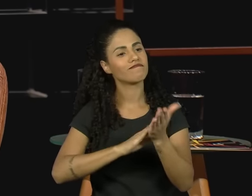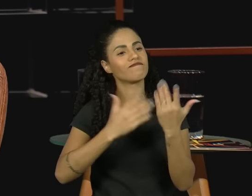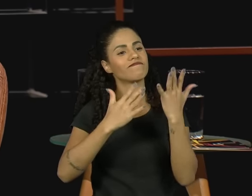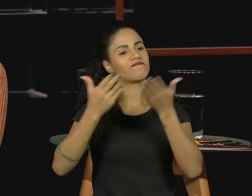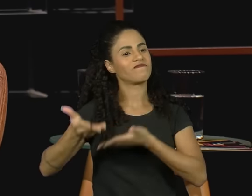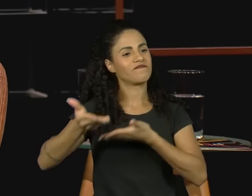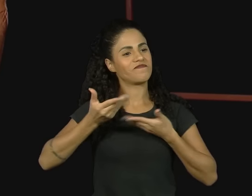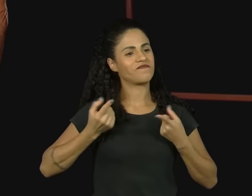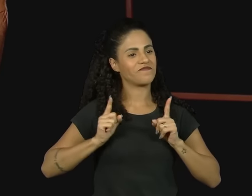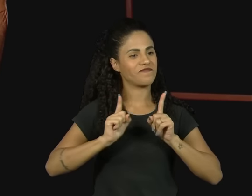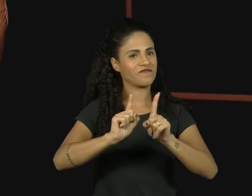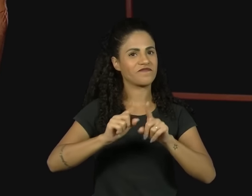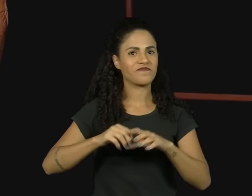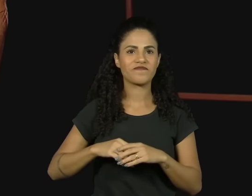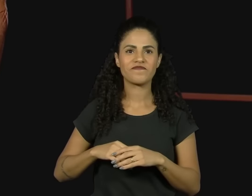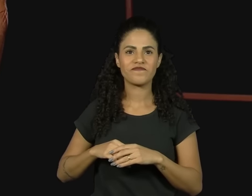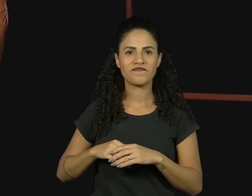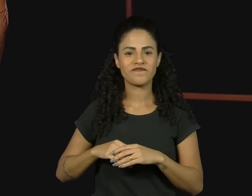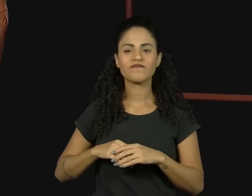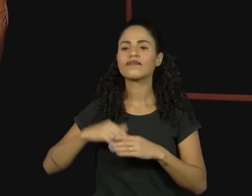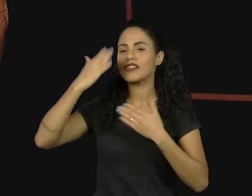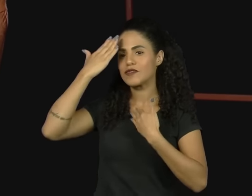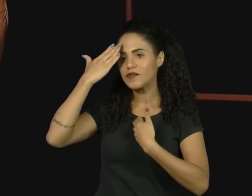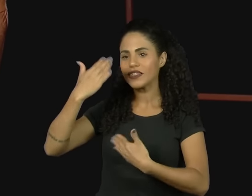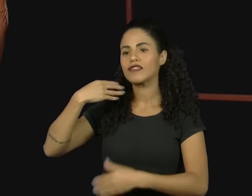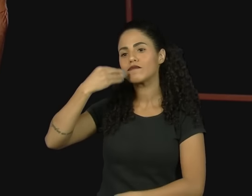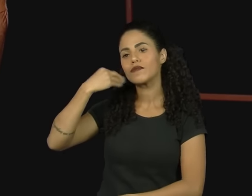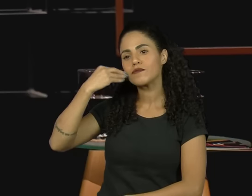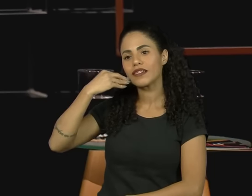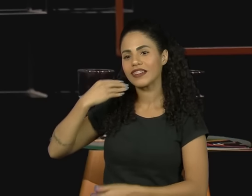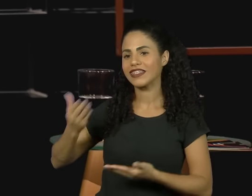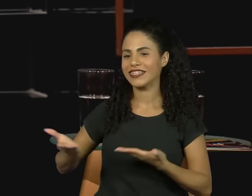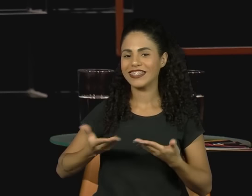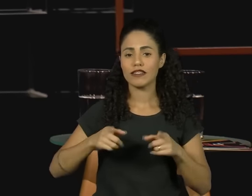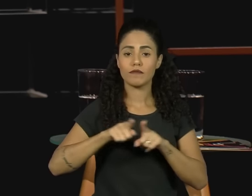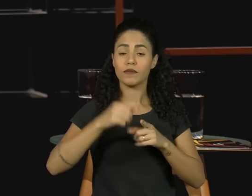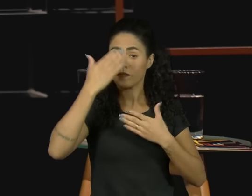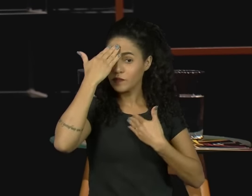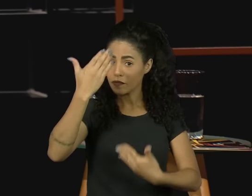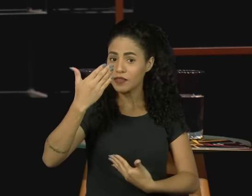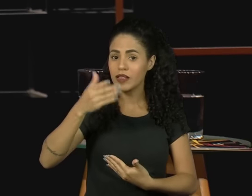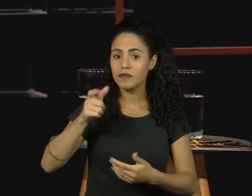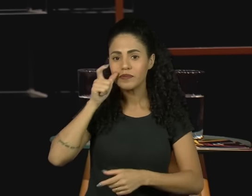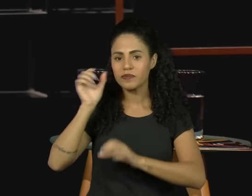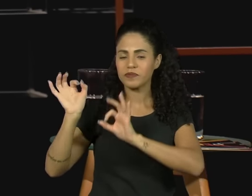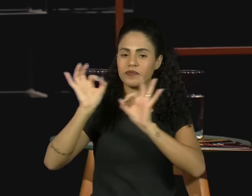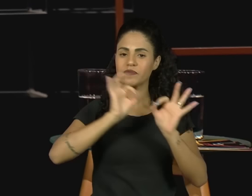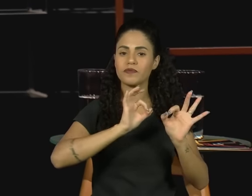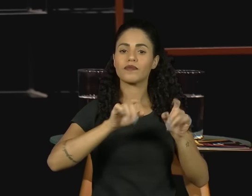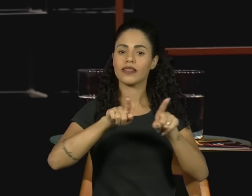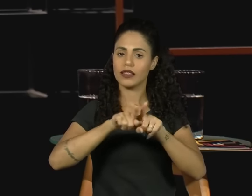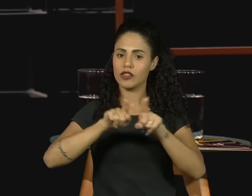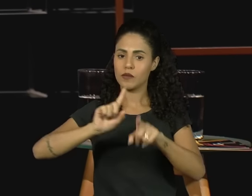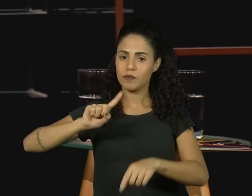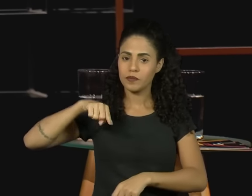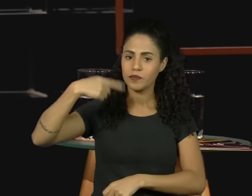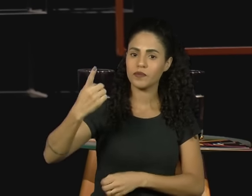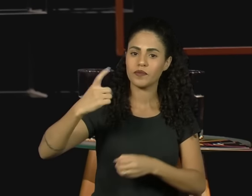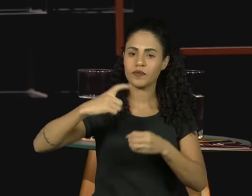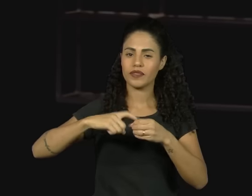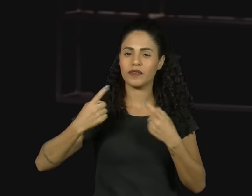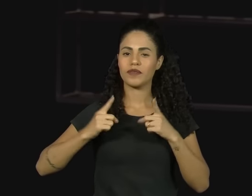ao Persona. Obrigada a vocês, de verdade. Obrigado a todos que acompanharam o nosso programa, nós estaremos de volta na semana que